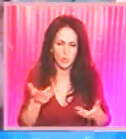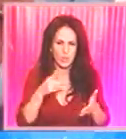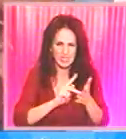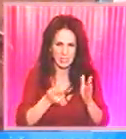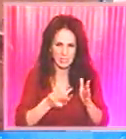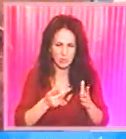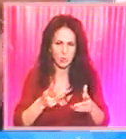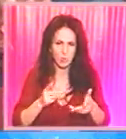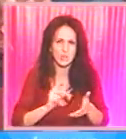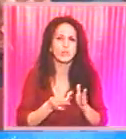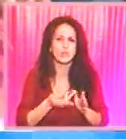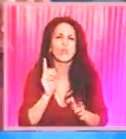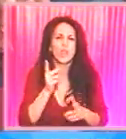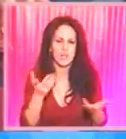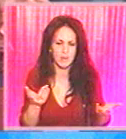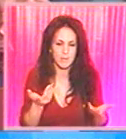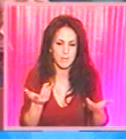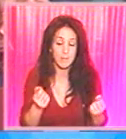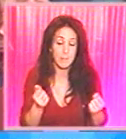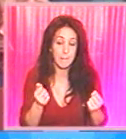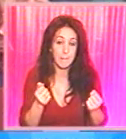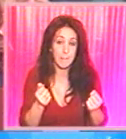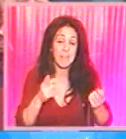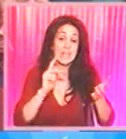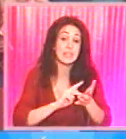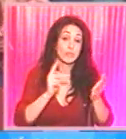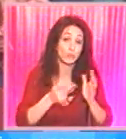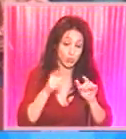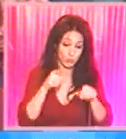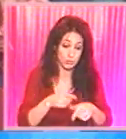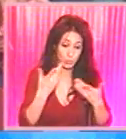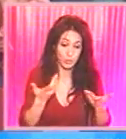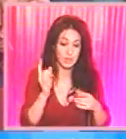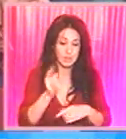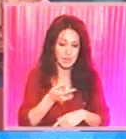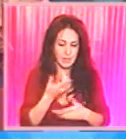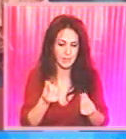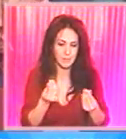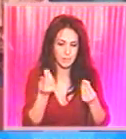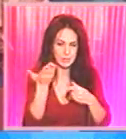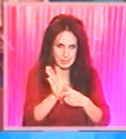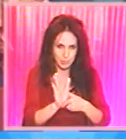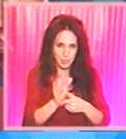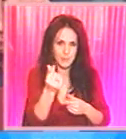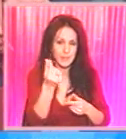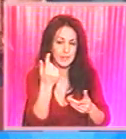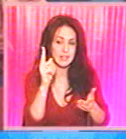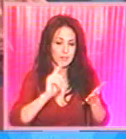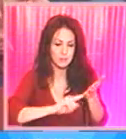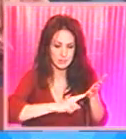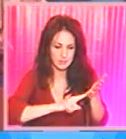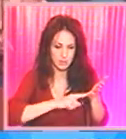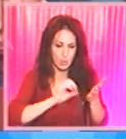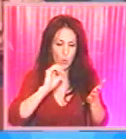tecnologia. Exatamente. Portanto, fundamentalmente, esta tecnologia usa características físicas, como a impressão digital ou